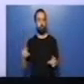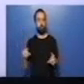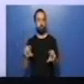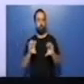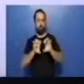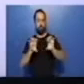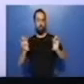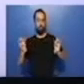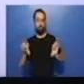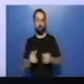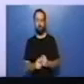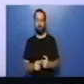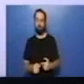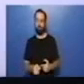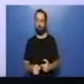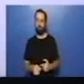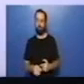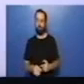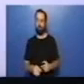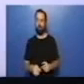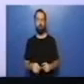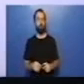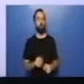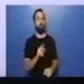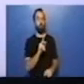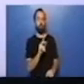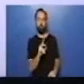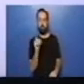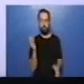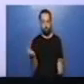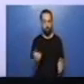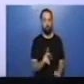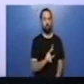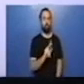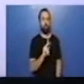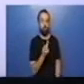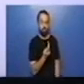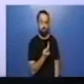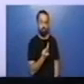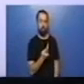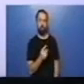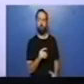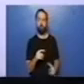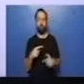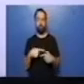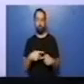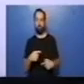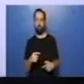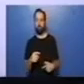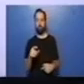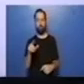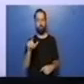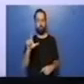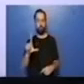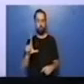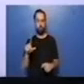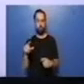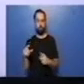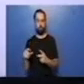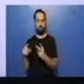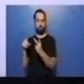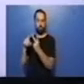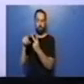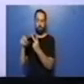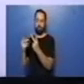Lembrando que só serve para o triângulo equilátero. A fórmula é a seguinte, é L raiz de 3 sobre 2. Certo? Qual